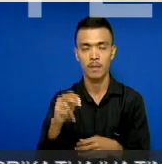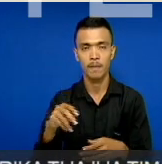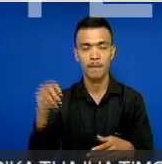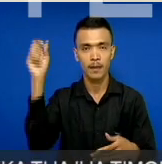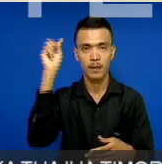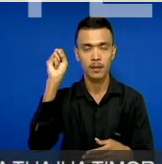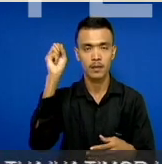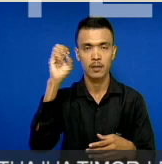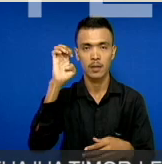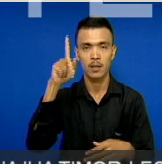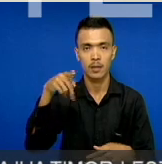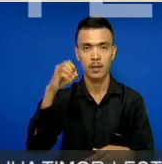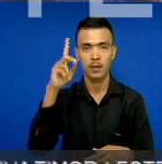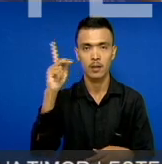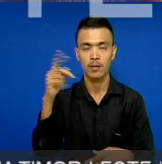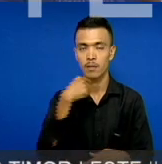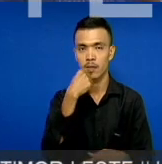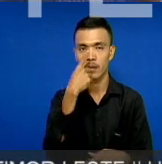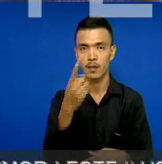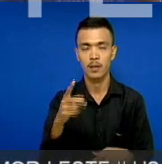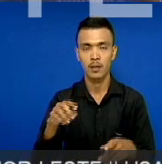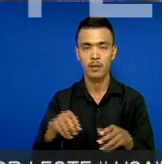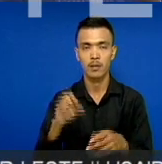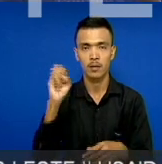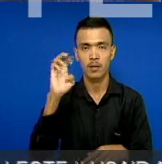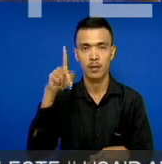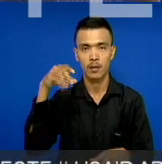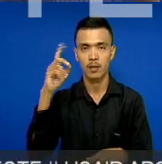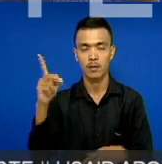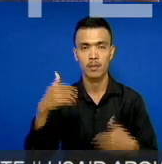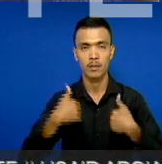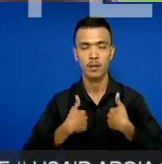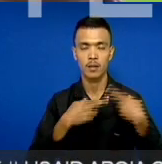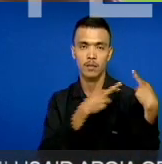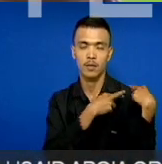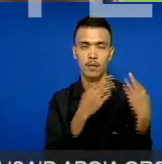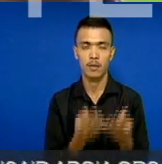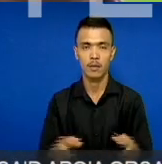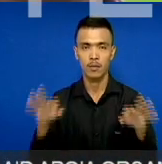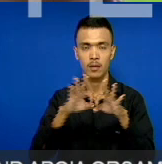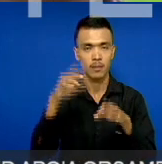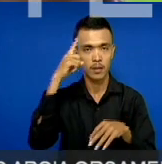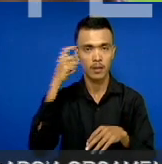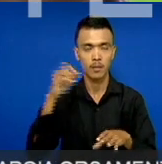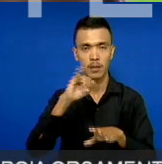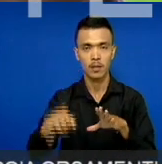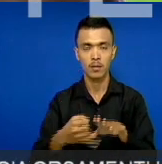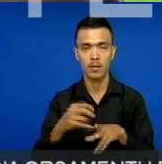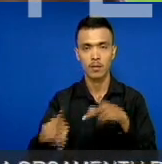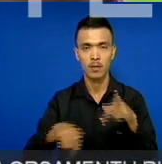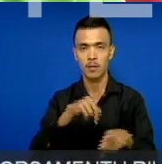Estado Cooperativa Arsênio Pereira Hateten, setor cooperativa e a papel importante também envolve direta o povo para a